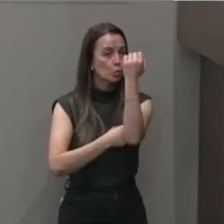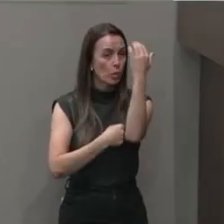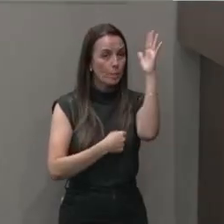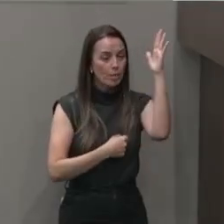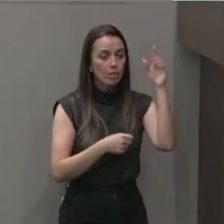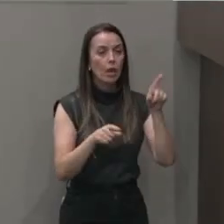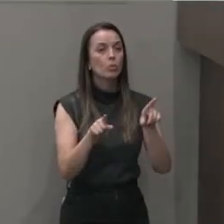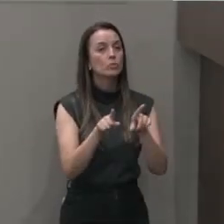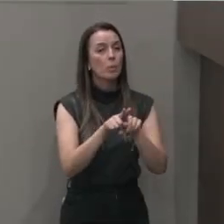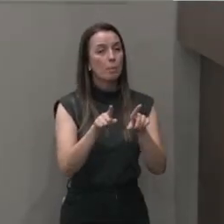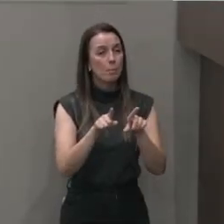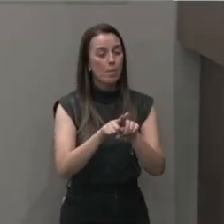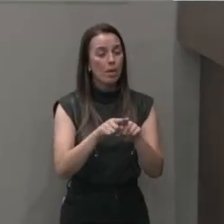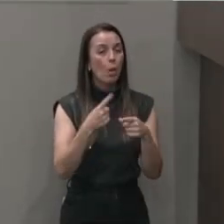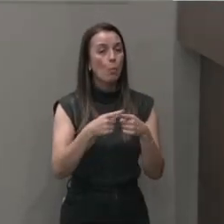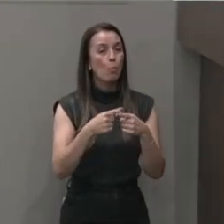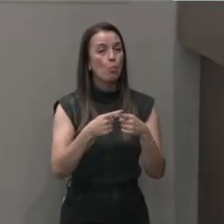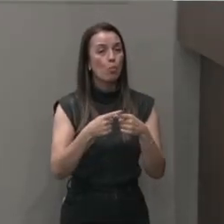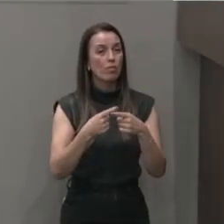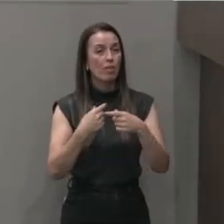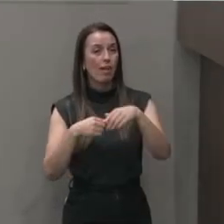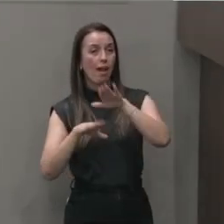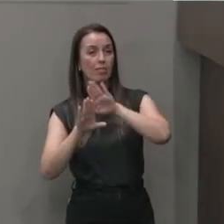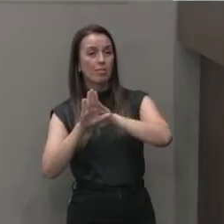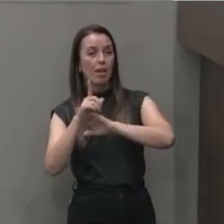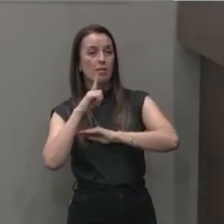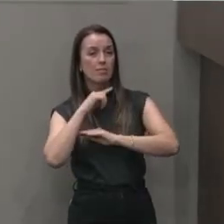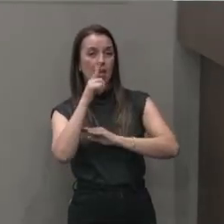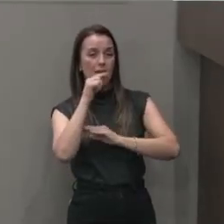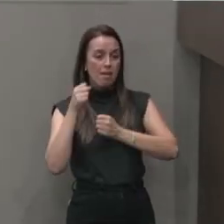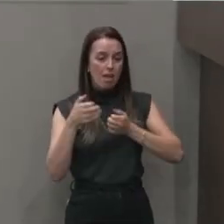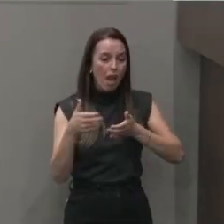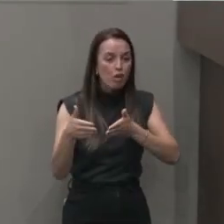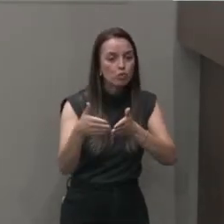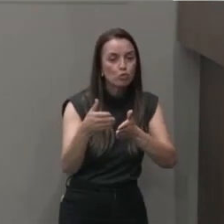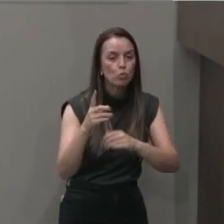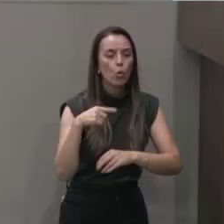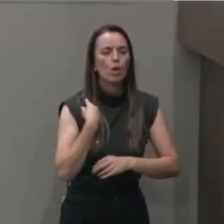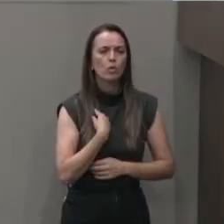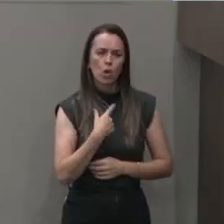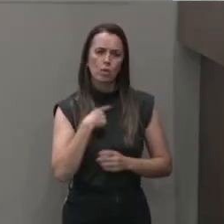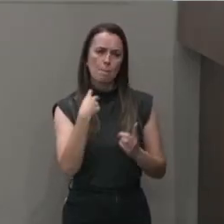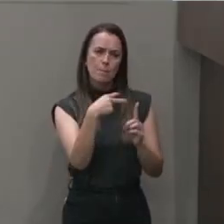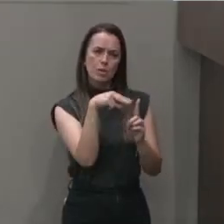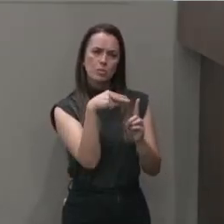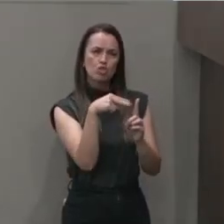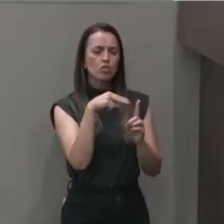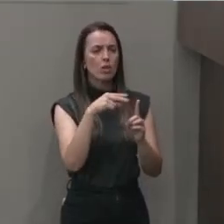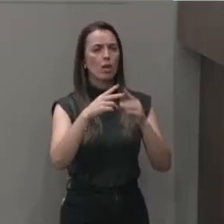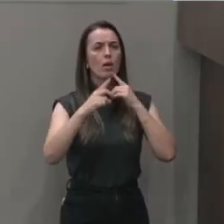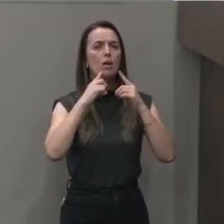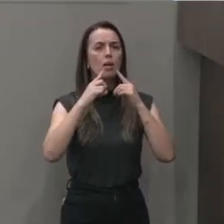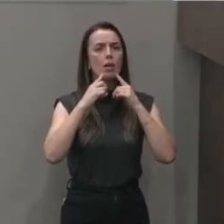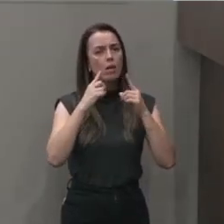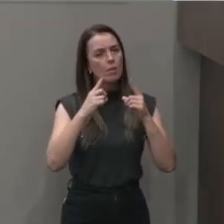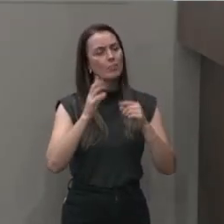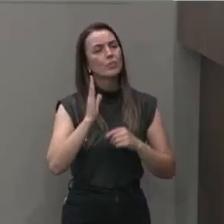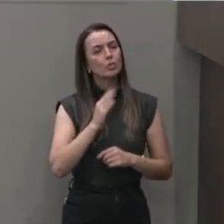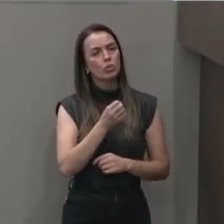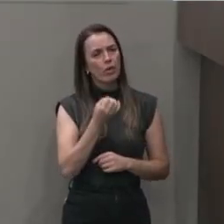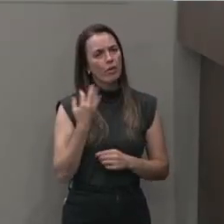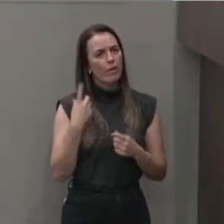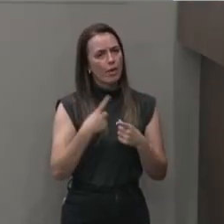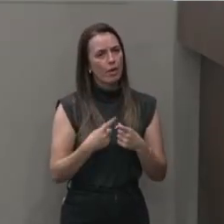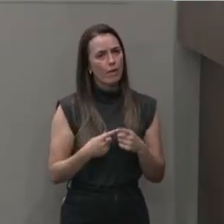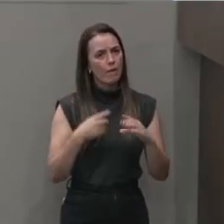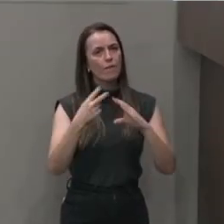o riacho. Nós construímos uma perspectiva de diálogo. Por outras vezes, essa casa